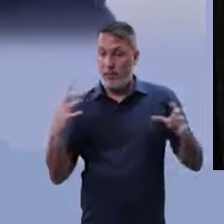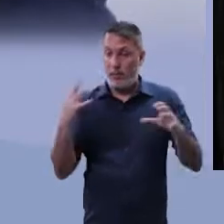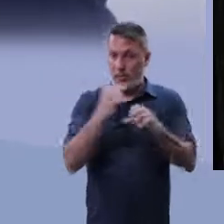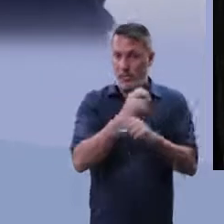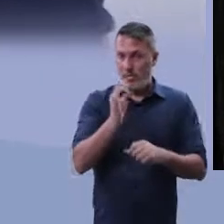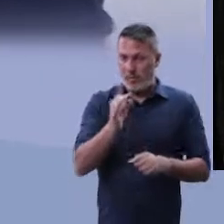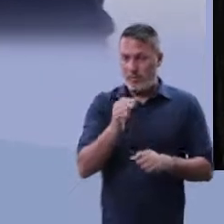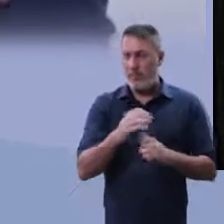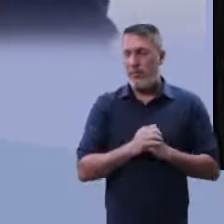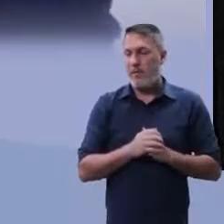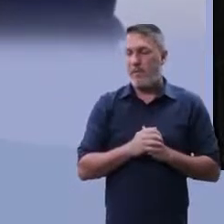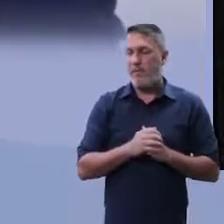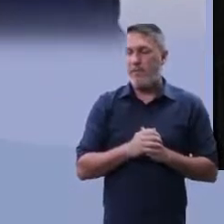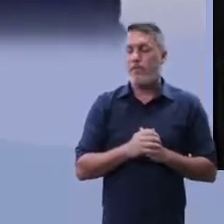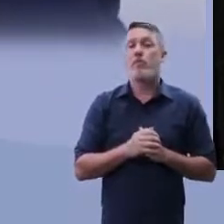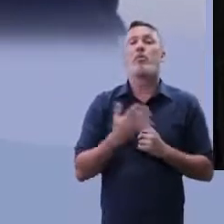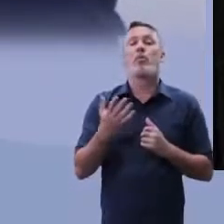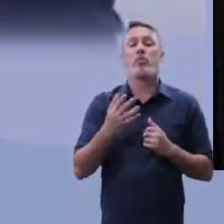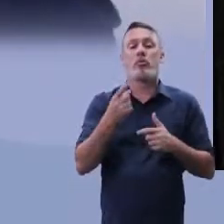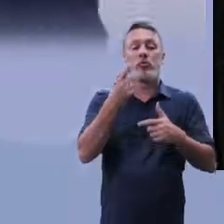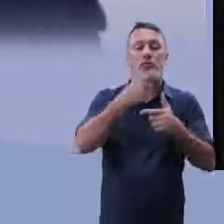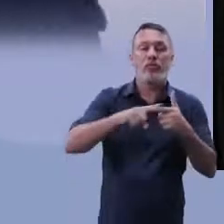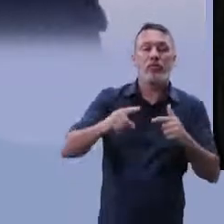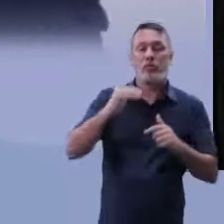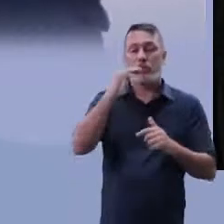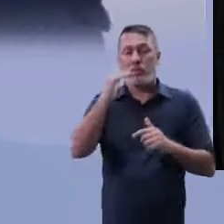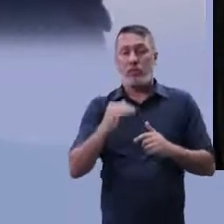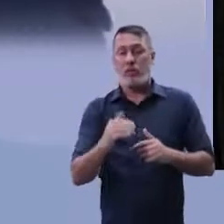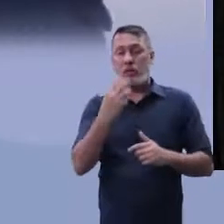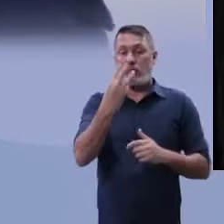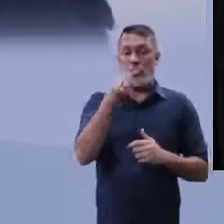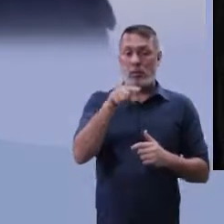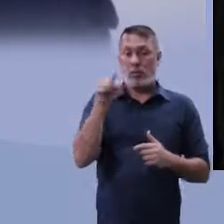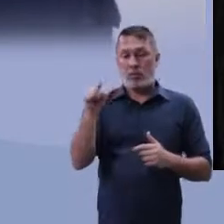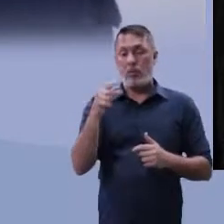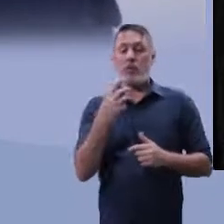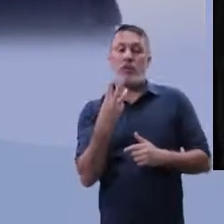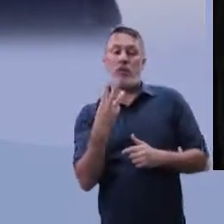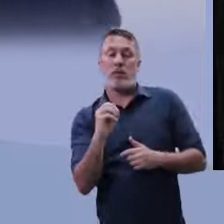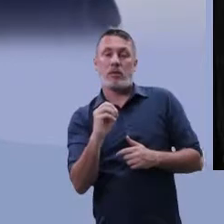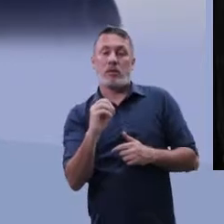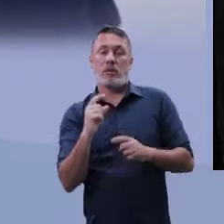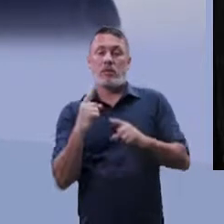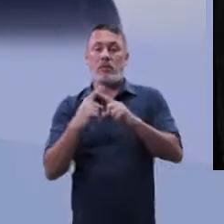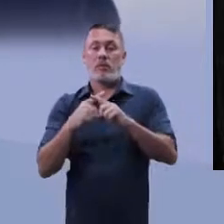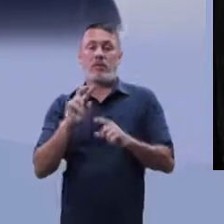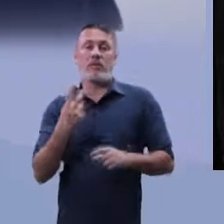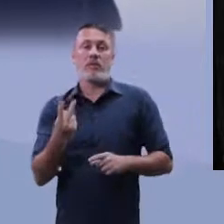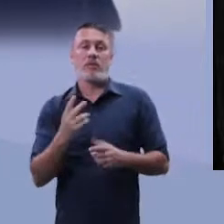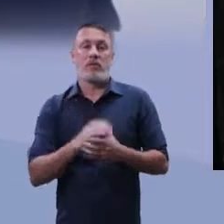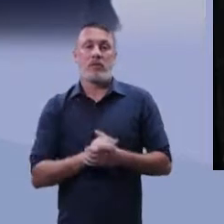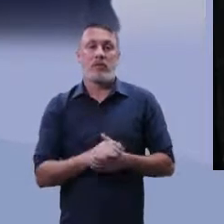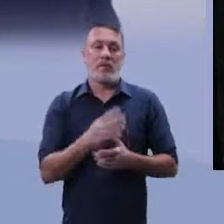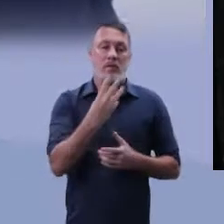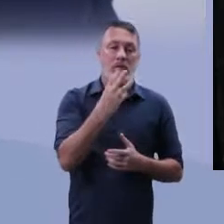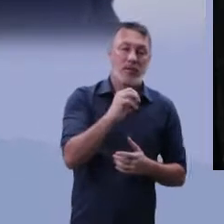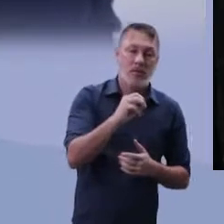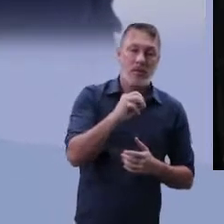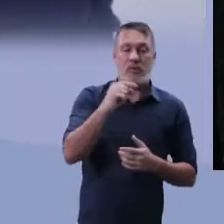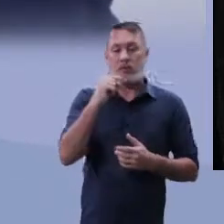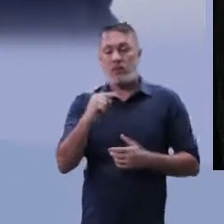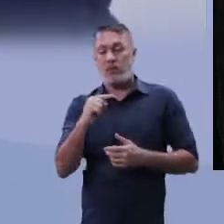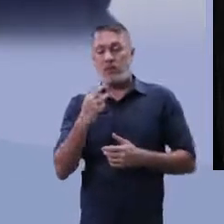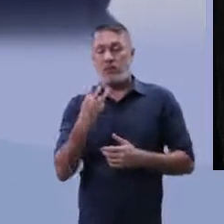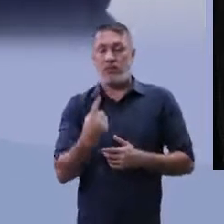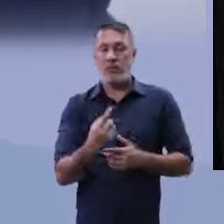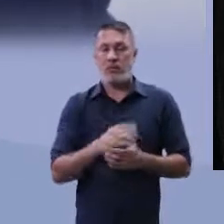sobre 30, pelo resultado da soma das partes. Divisão de fração, você vai repetir o 31 mil, vai multiplicar pelo inverso. Vai